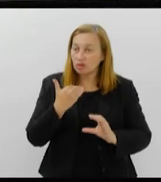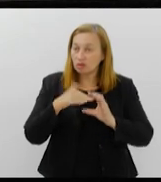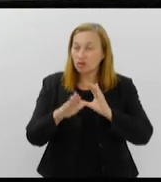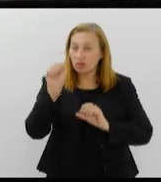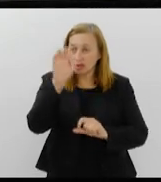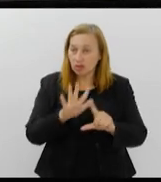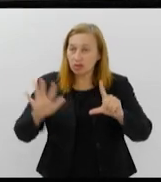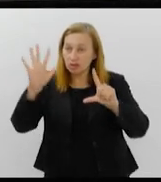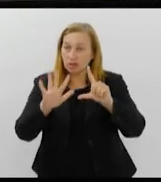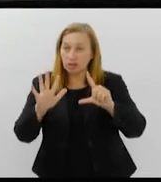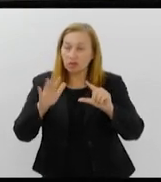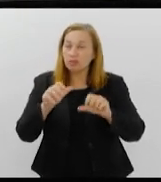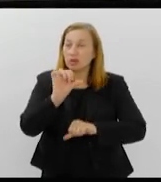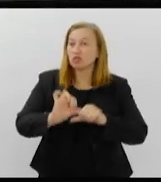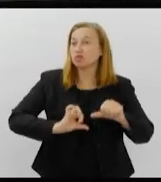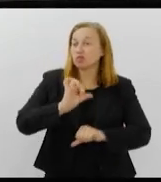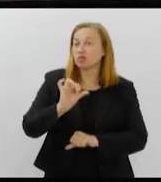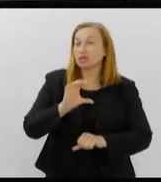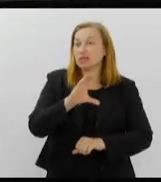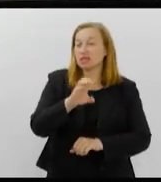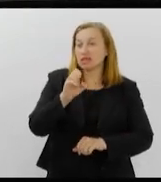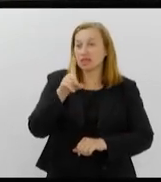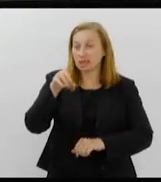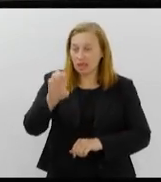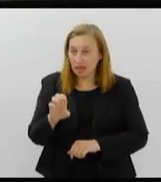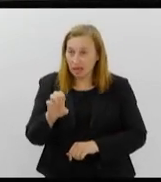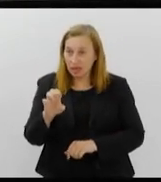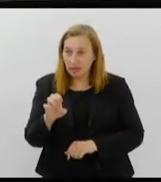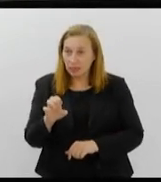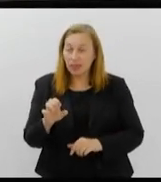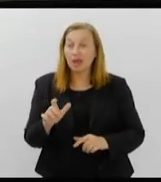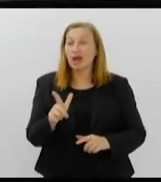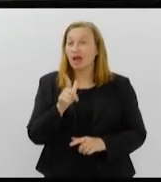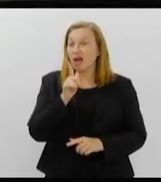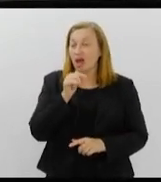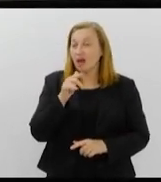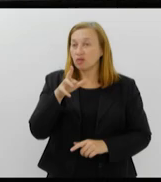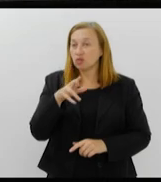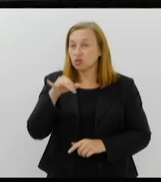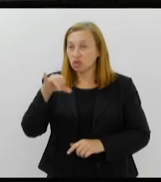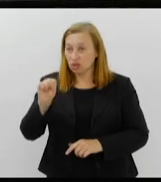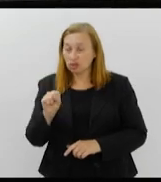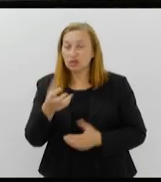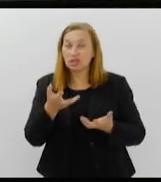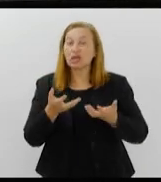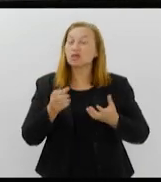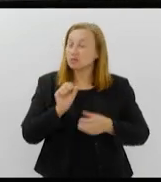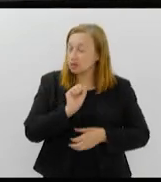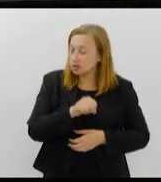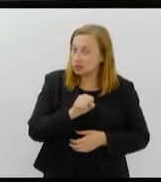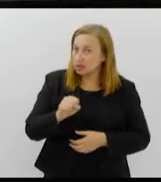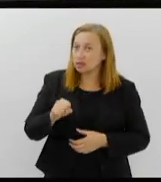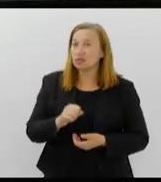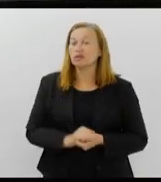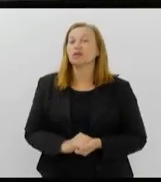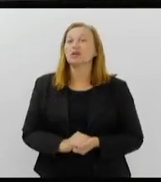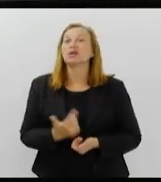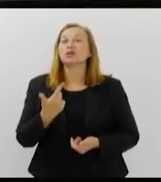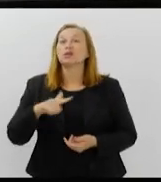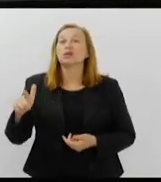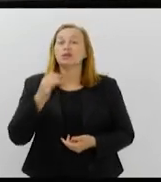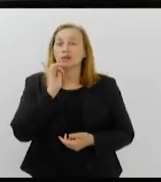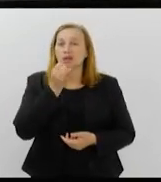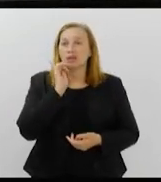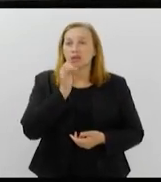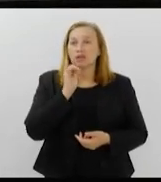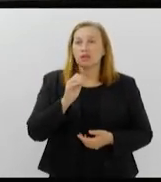falando sobre as mudanças da SEDAE Águas do Rio, nós queremos, sim, pautar uma outra narrativa